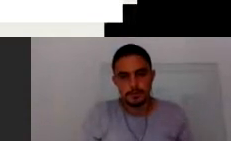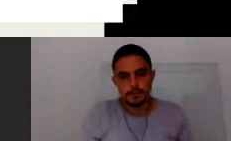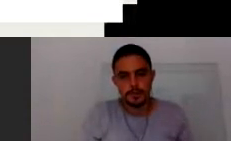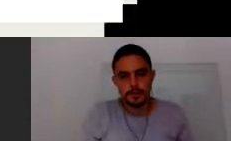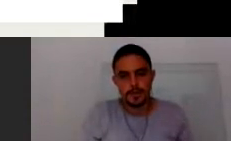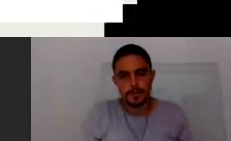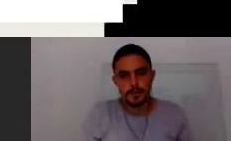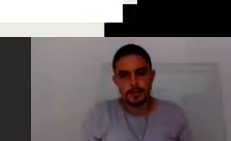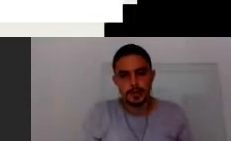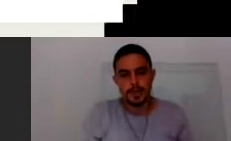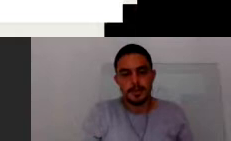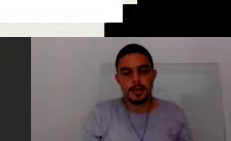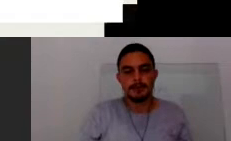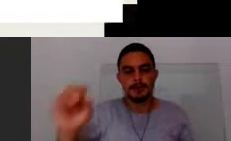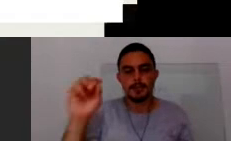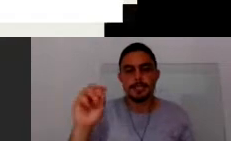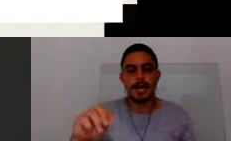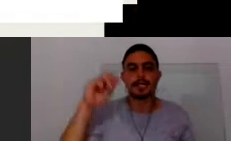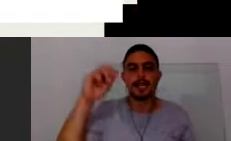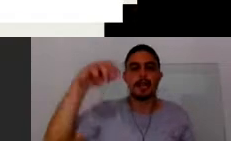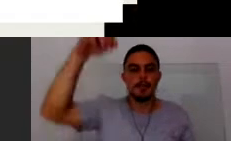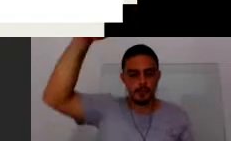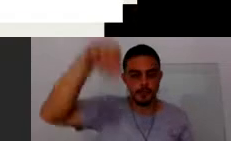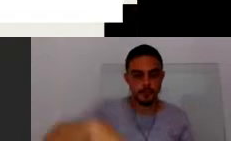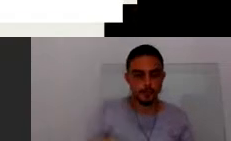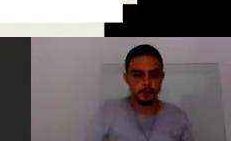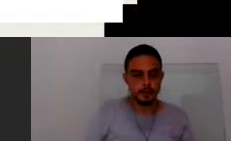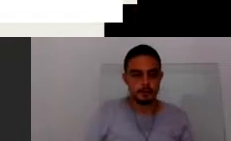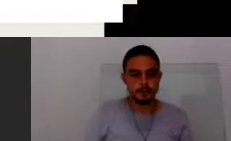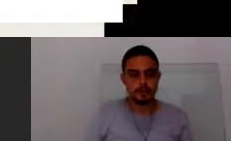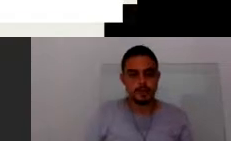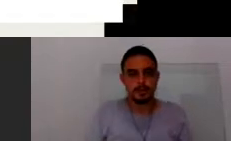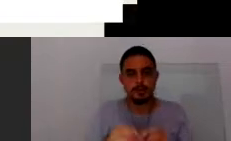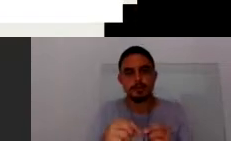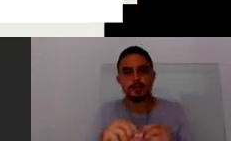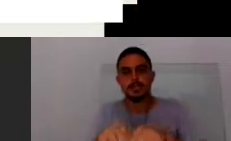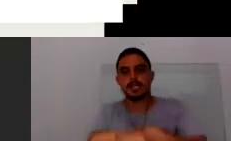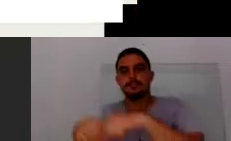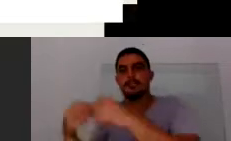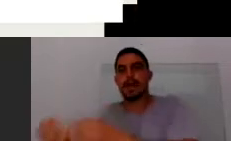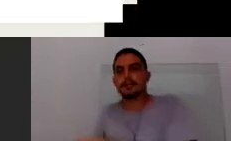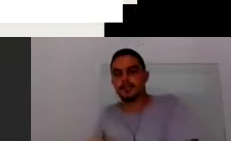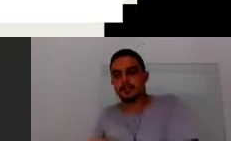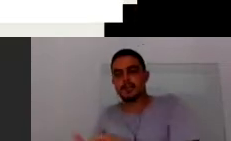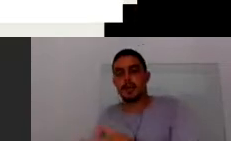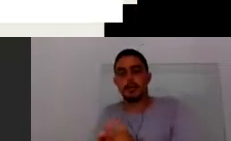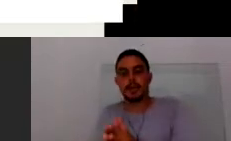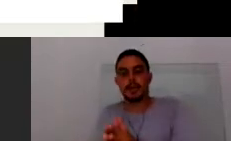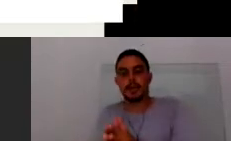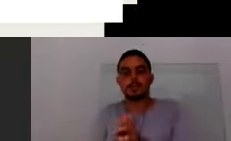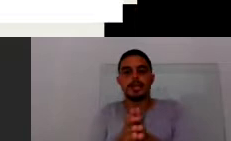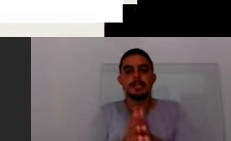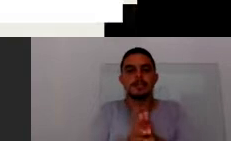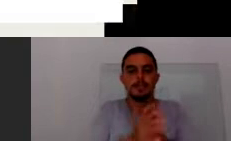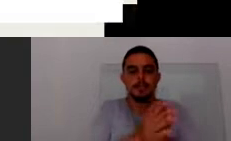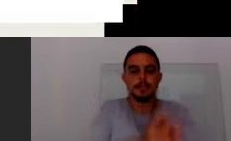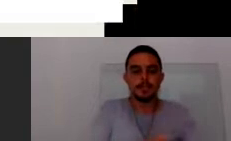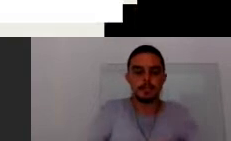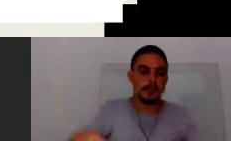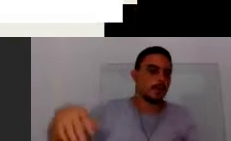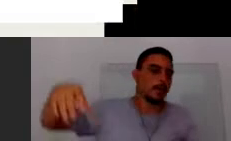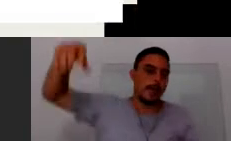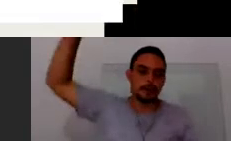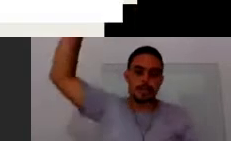infiltração como se fosse o VI, tá? Que é a velocidade que a água infiltra no solo, tá? Não é a velocidade básica, porque a velocidade